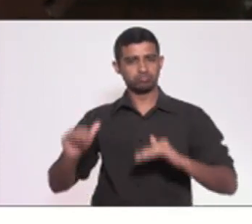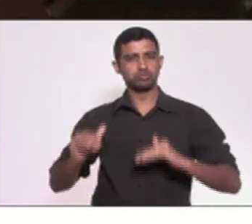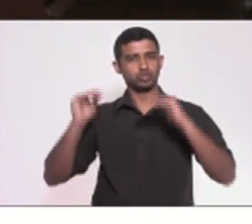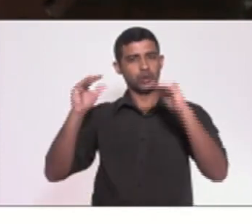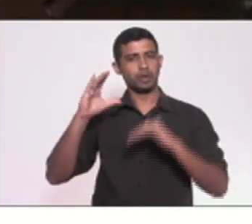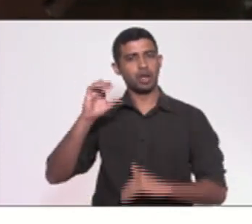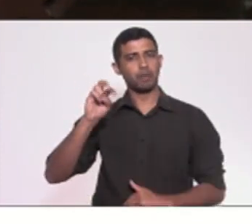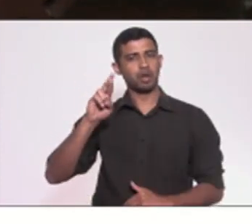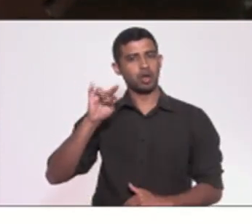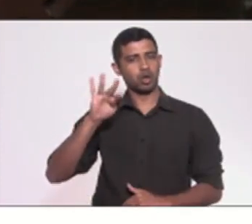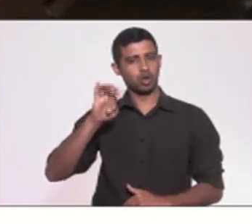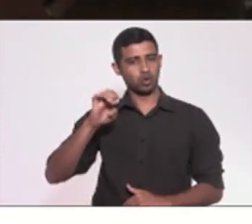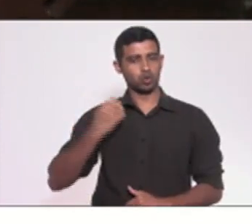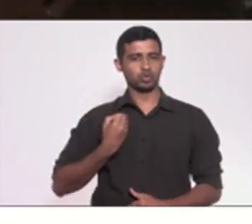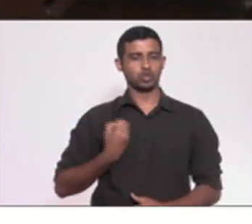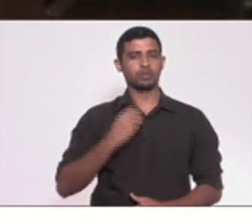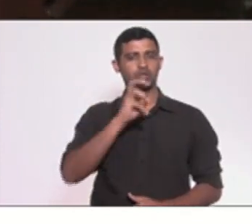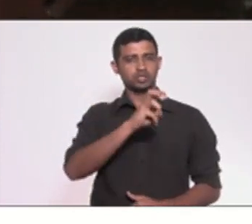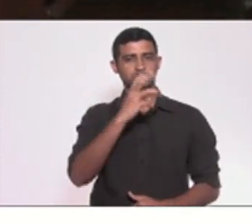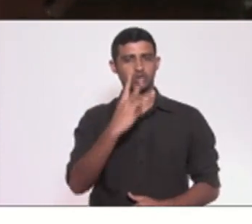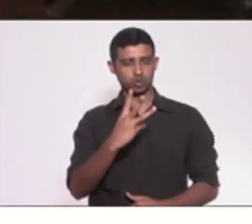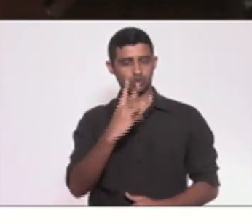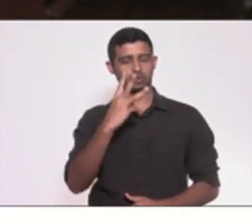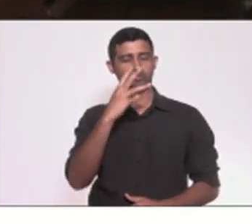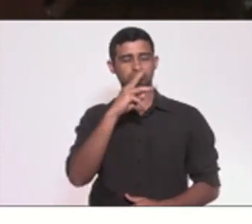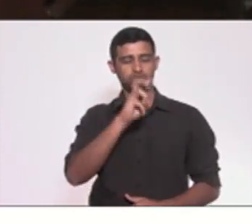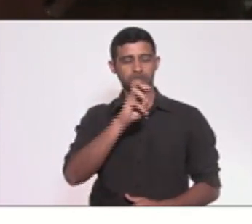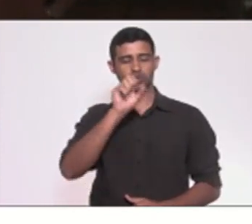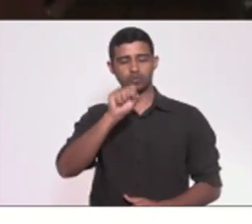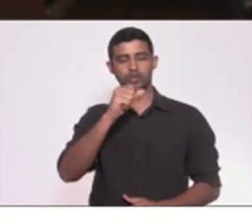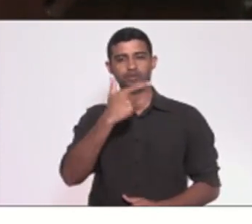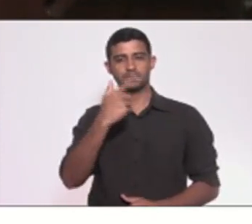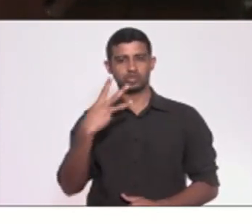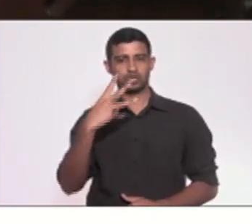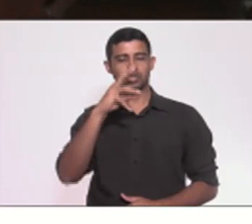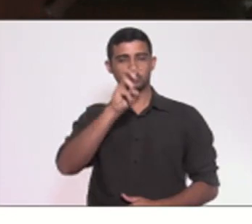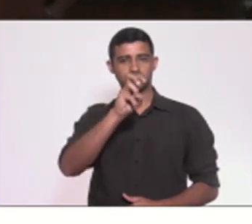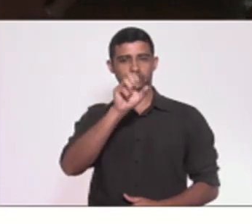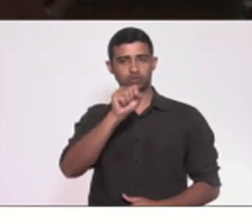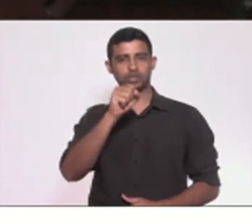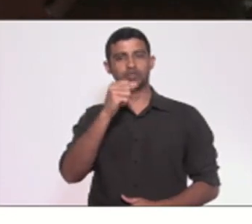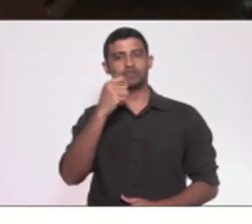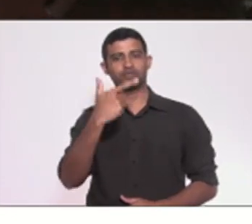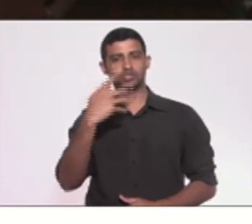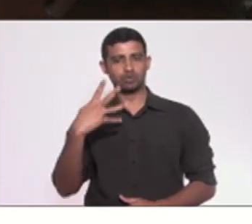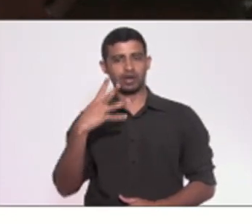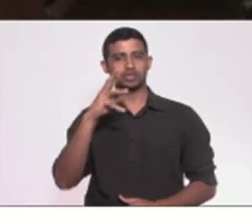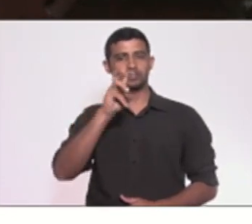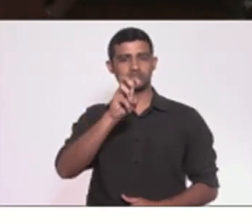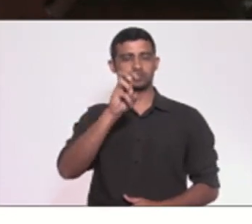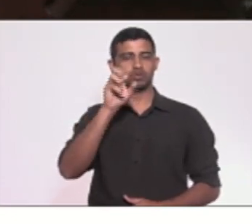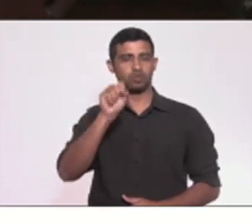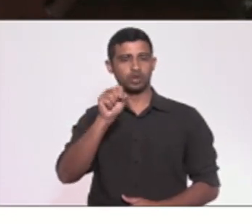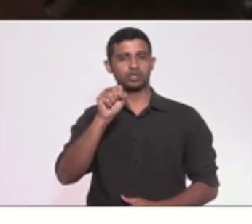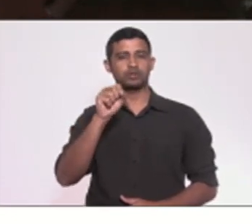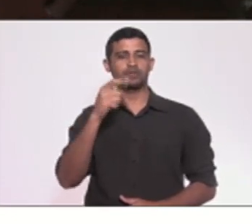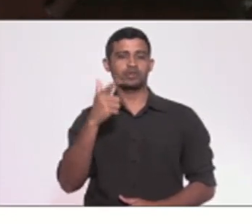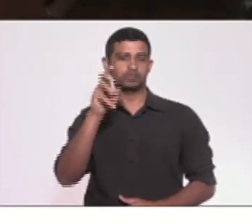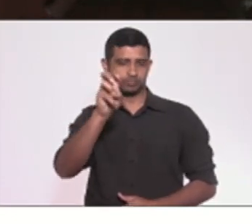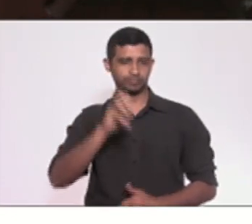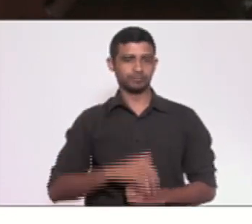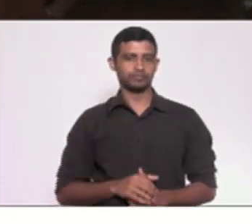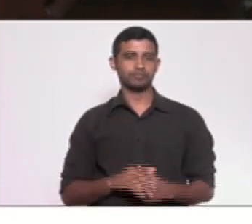ADIs 5823, 5824 e 5825. 2.